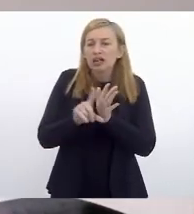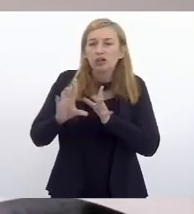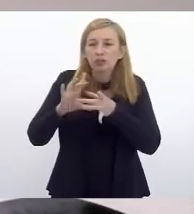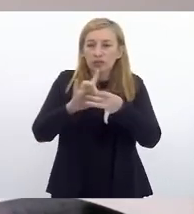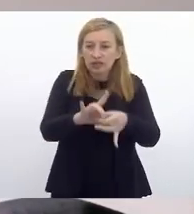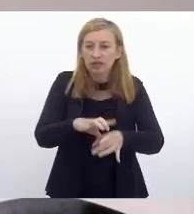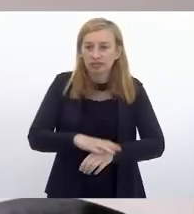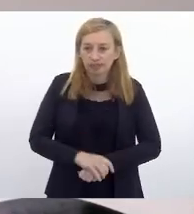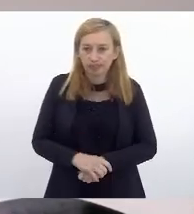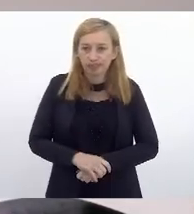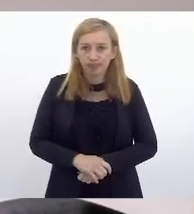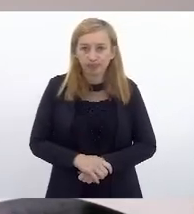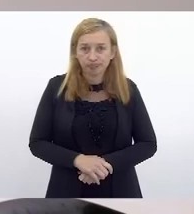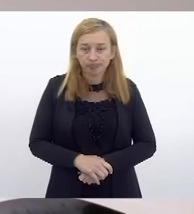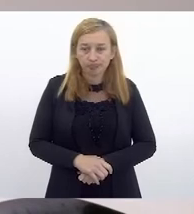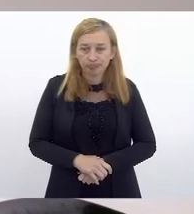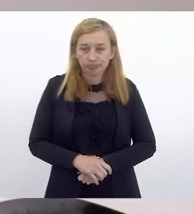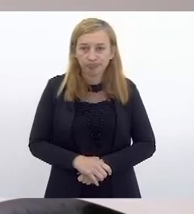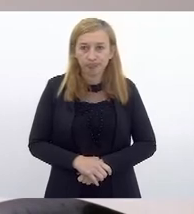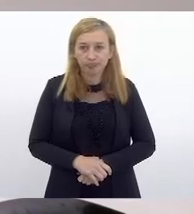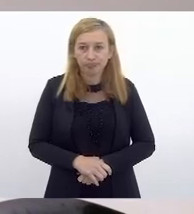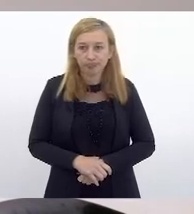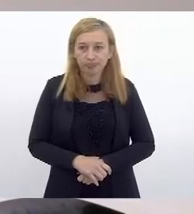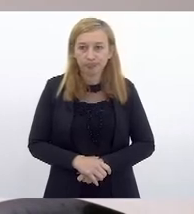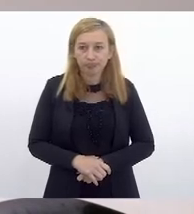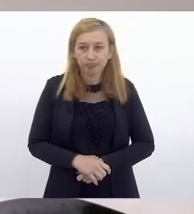complementar. Eu,